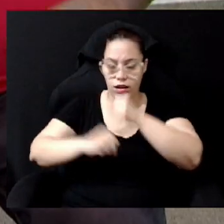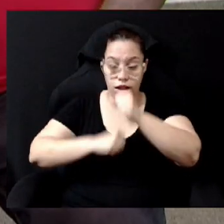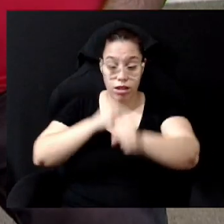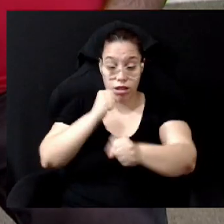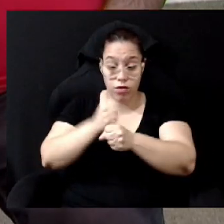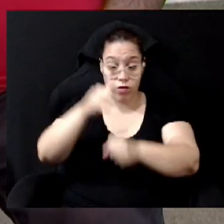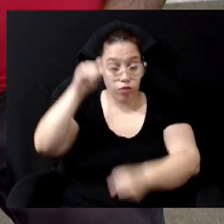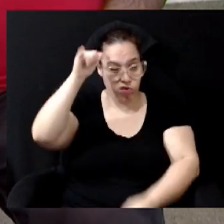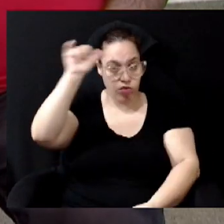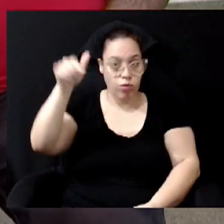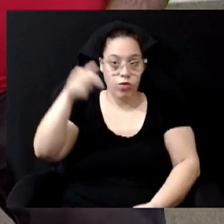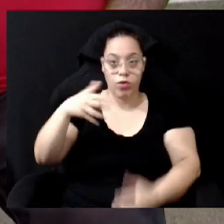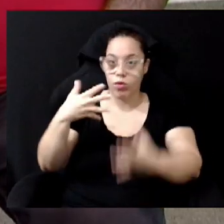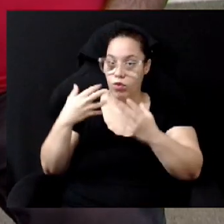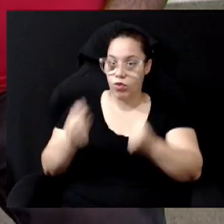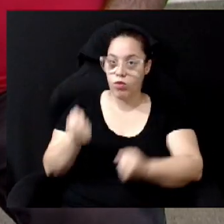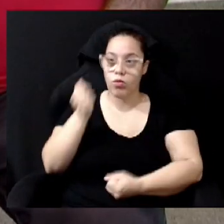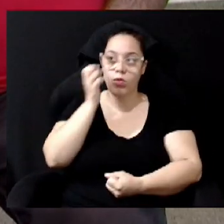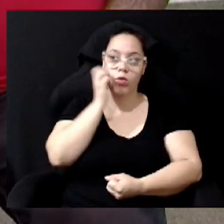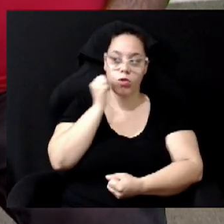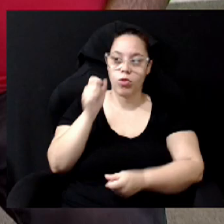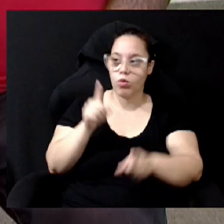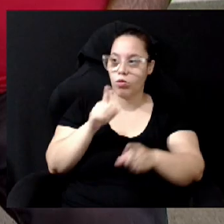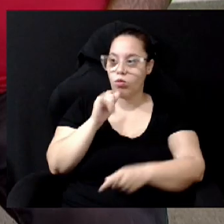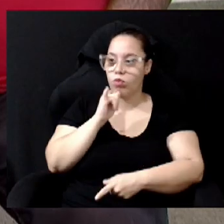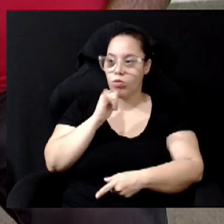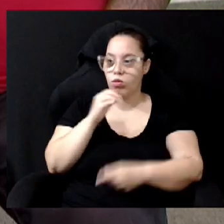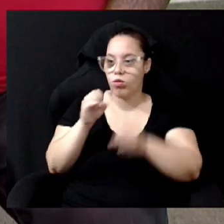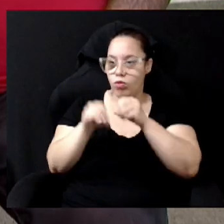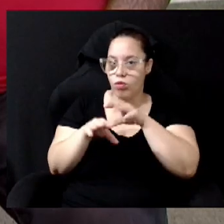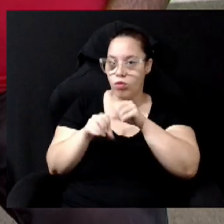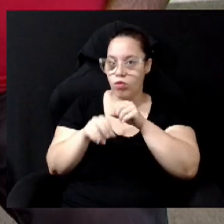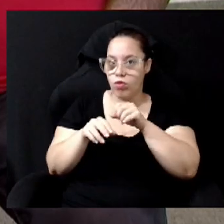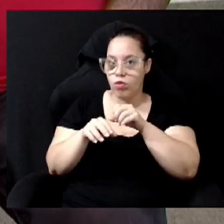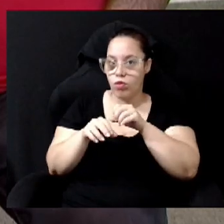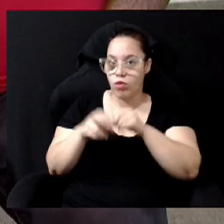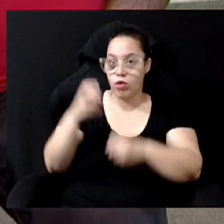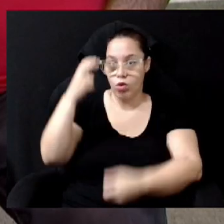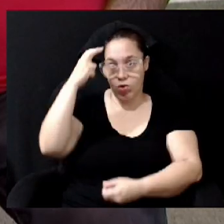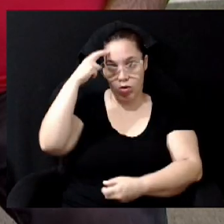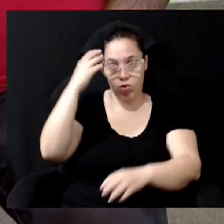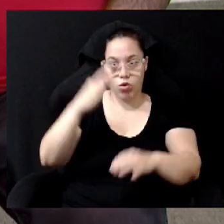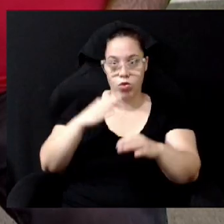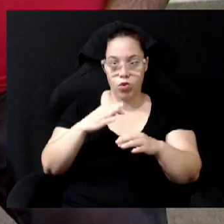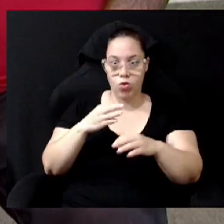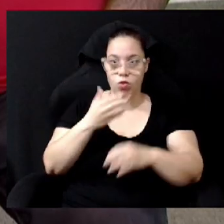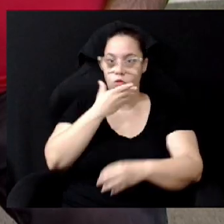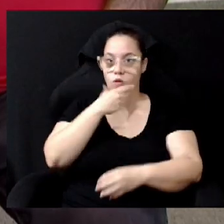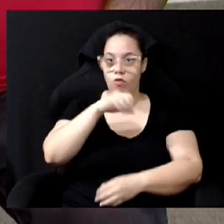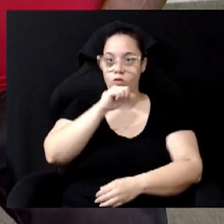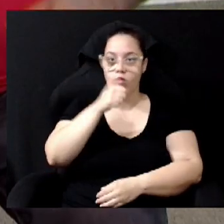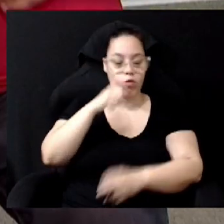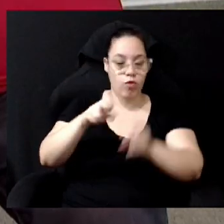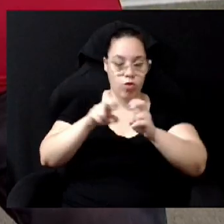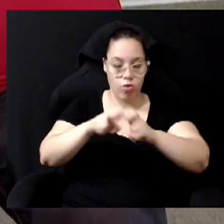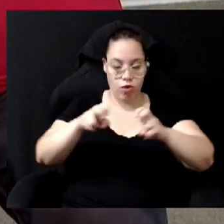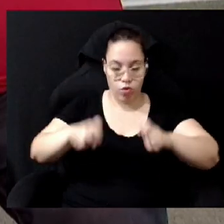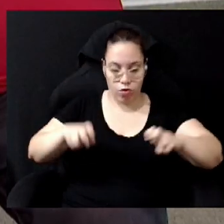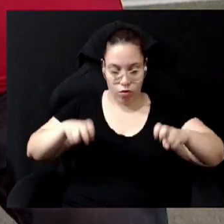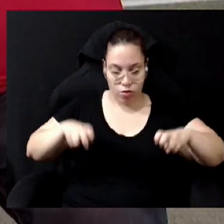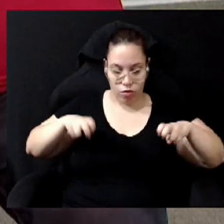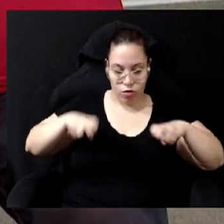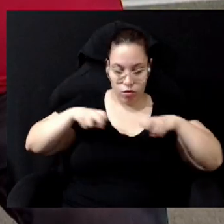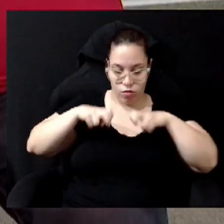gente adotou, por exemplo, em formato de trabalhar com a cultura de paz, que são os círculos restaurativos de construção de paz. Os círculos